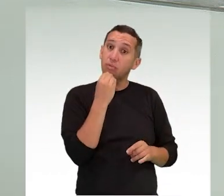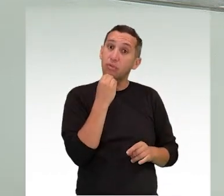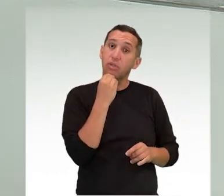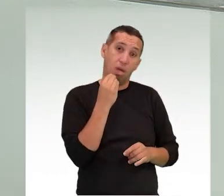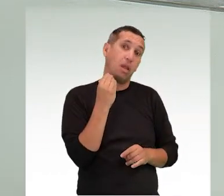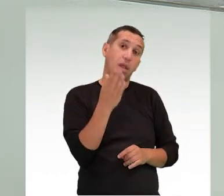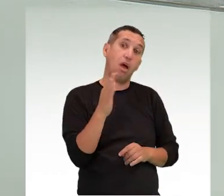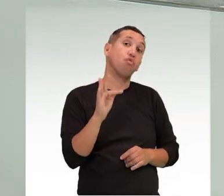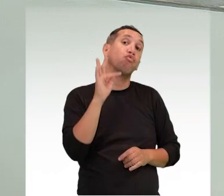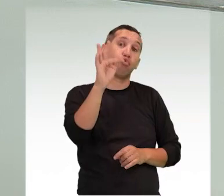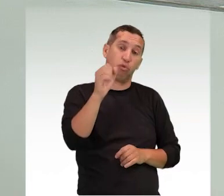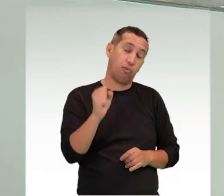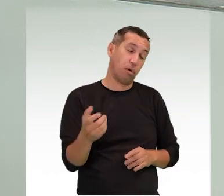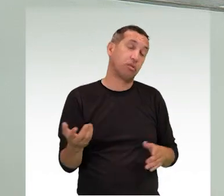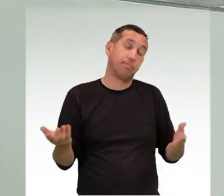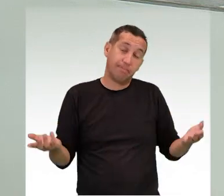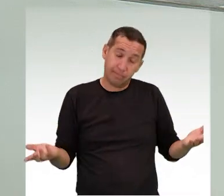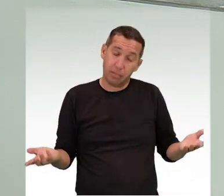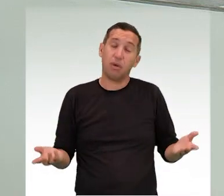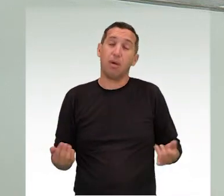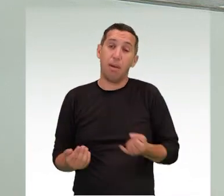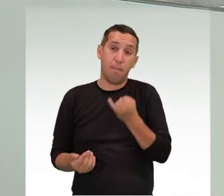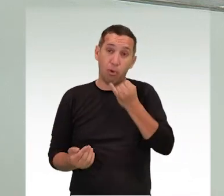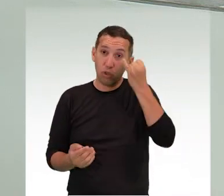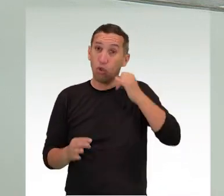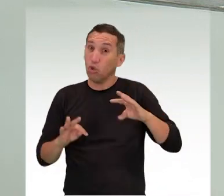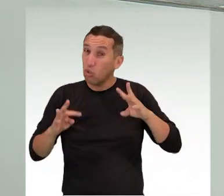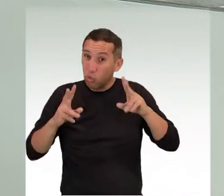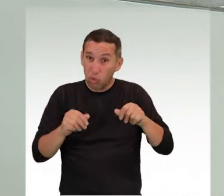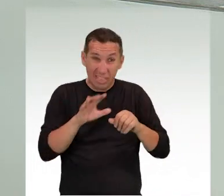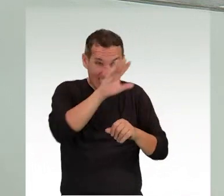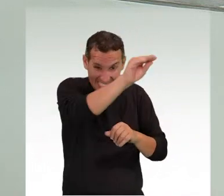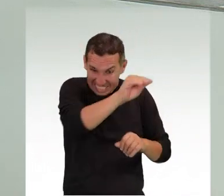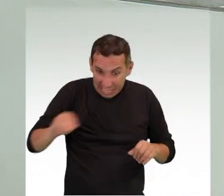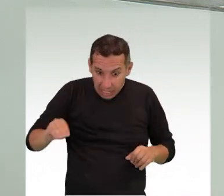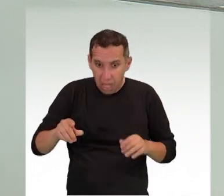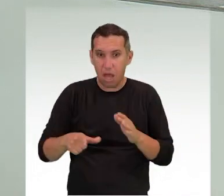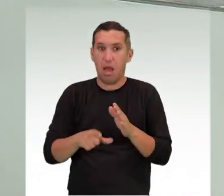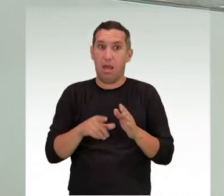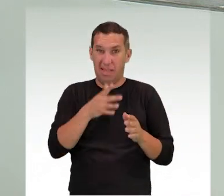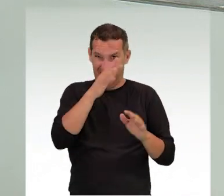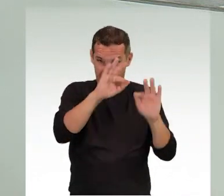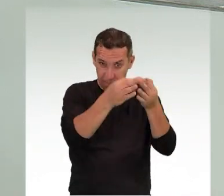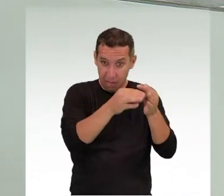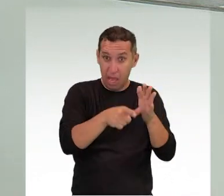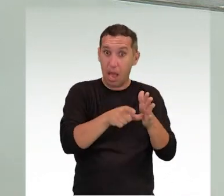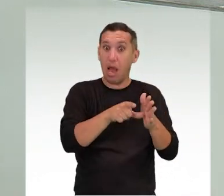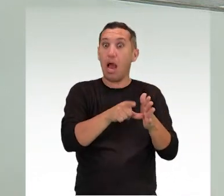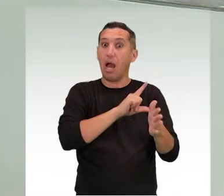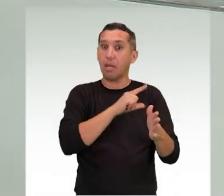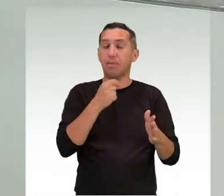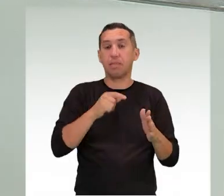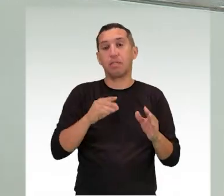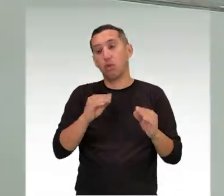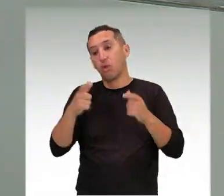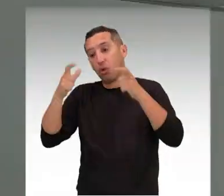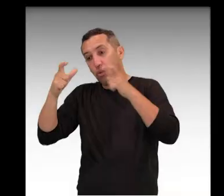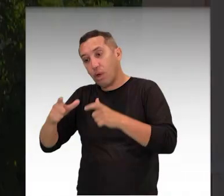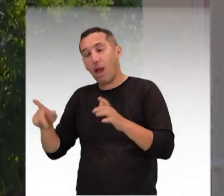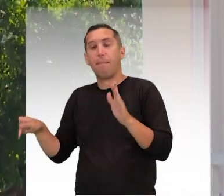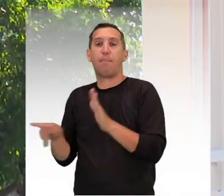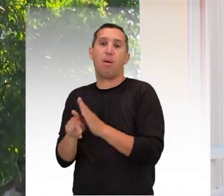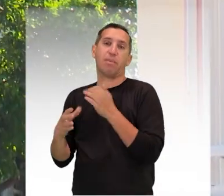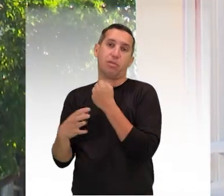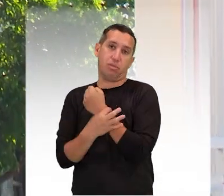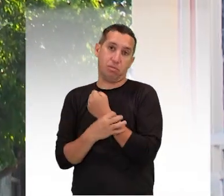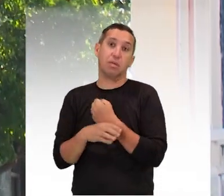futuro para as moradias. Então é importante que qualquer discussão de remoção seja precedida do reassentamento.